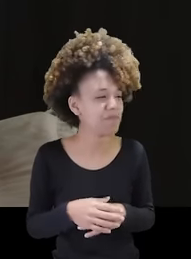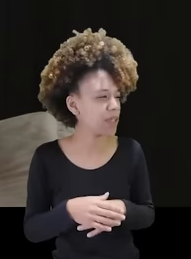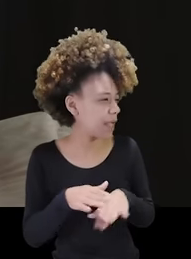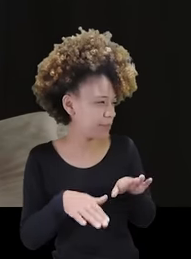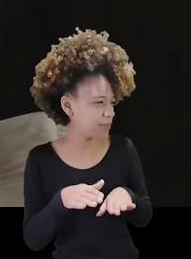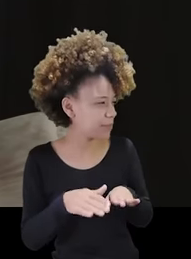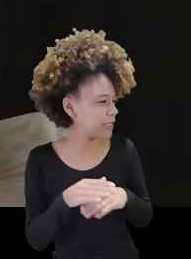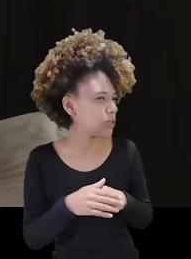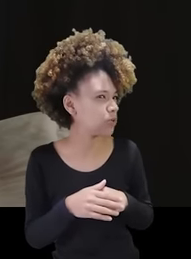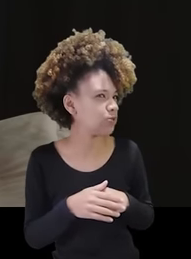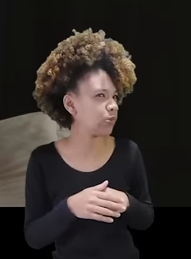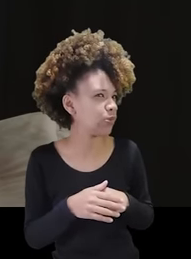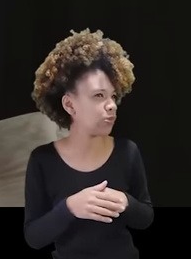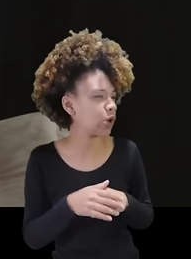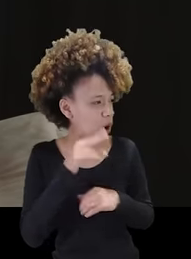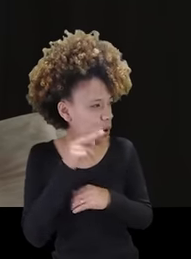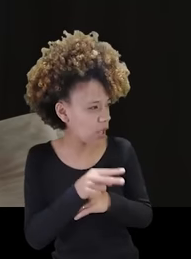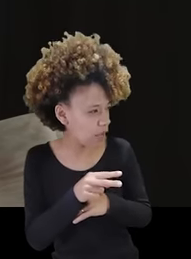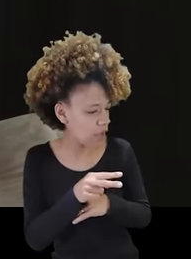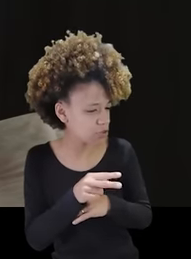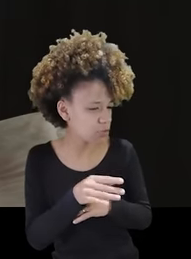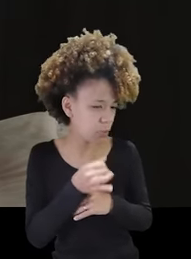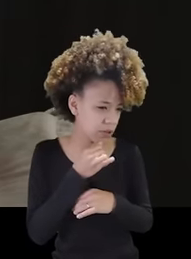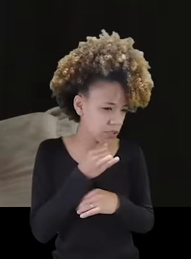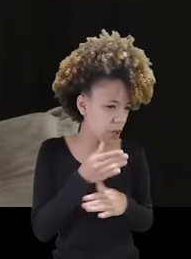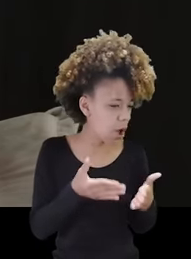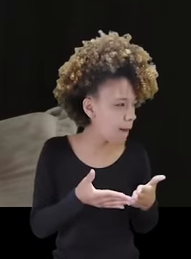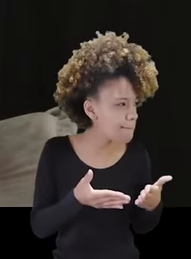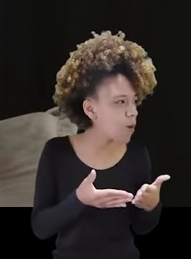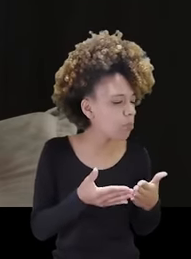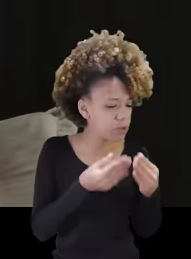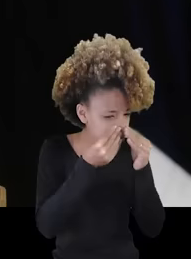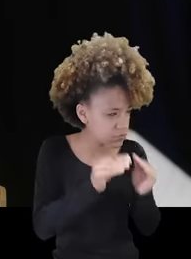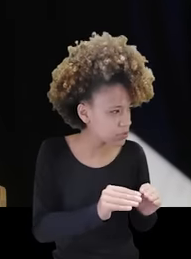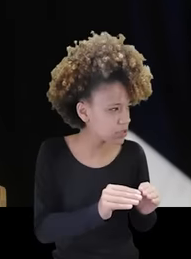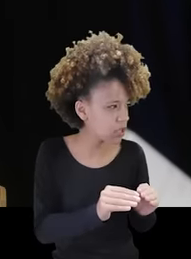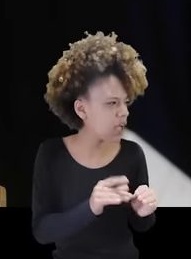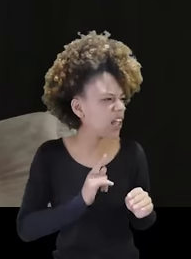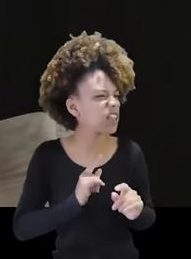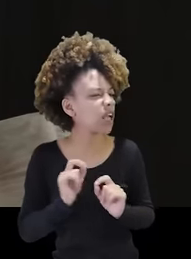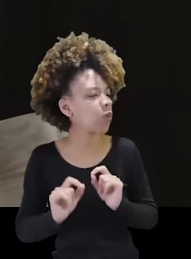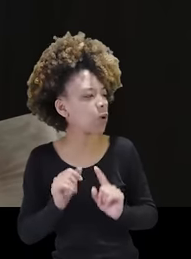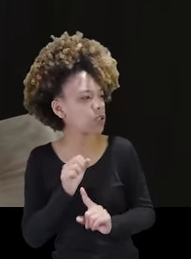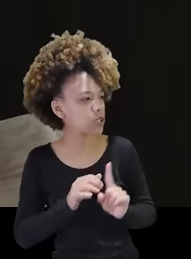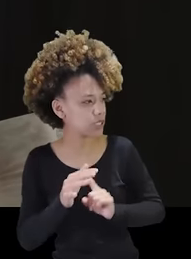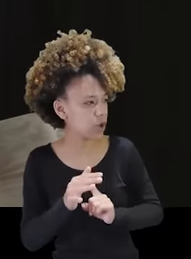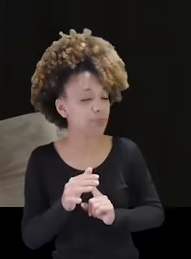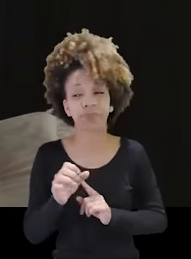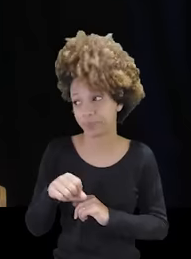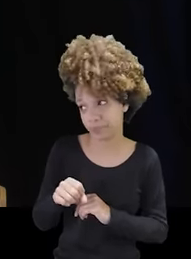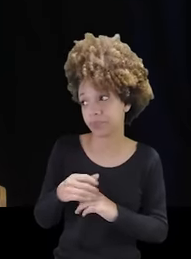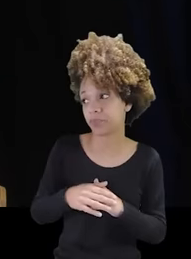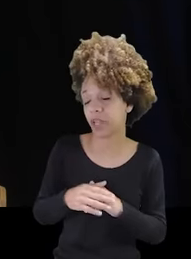do tipo de olhar para baixo assim do tipo ah o pobre eu não dou muita atenção tem uma coisa social assim tipo